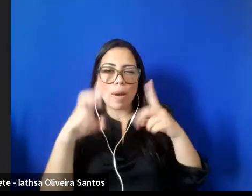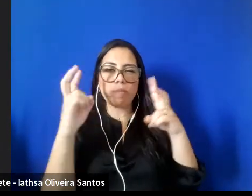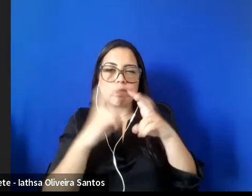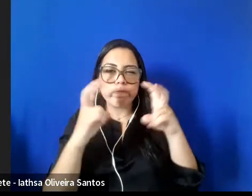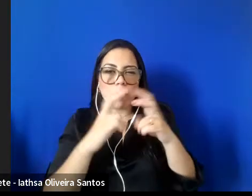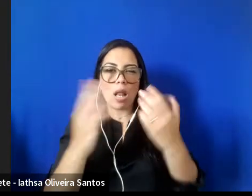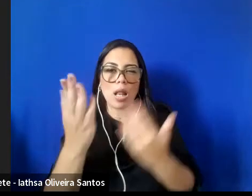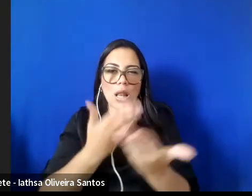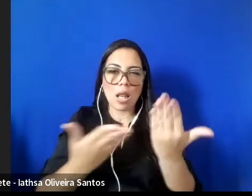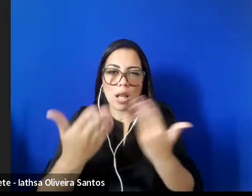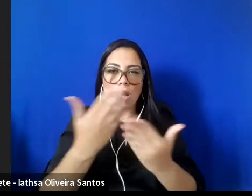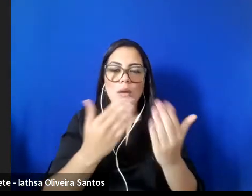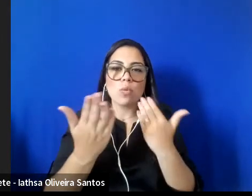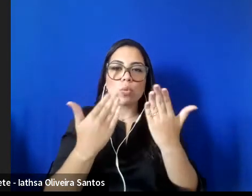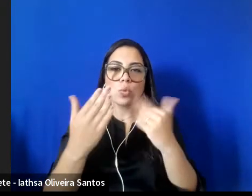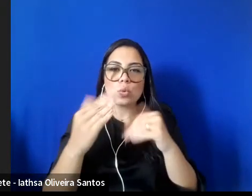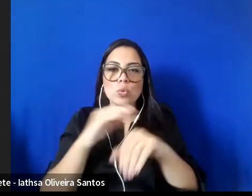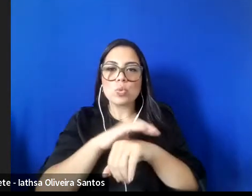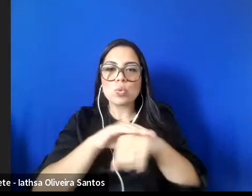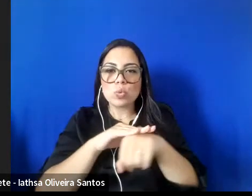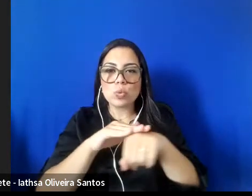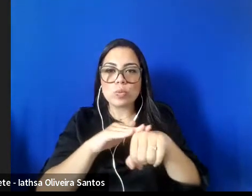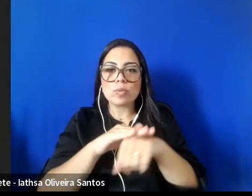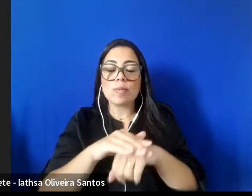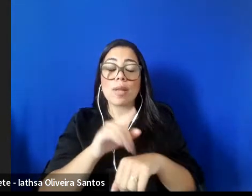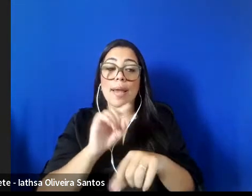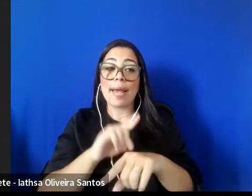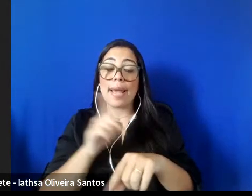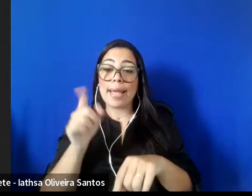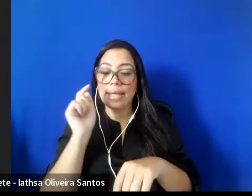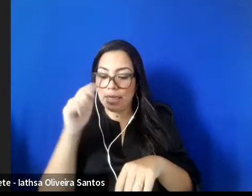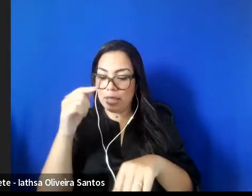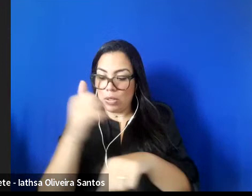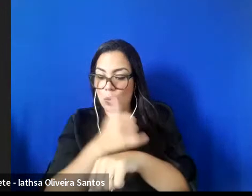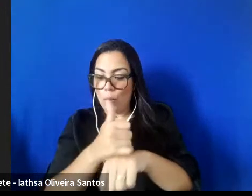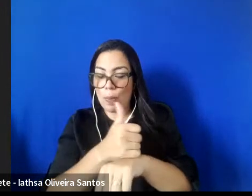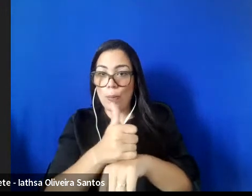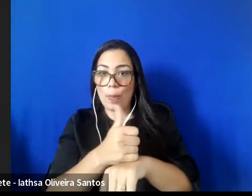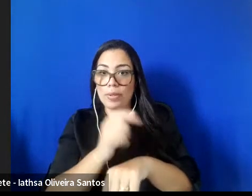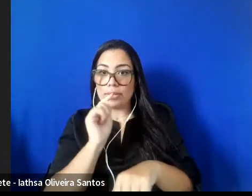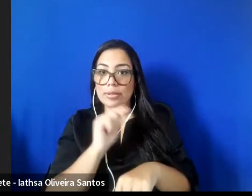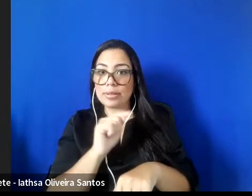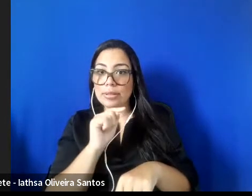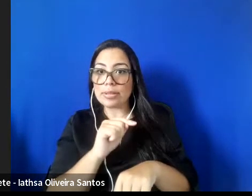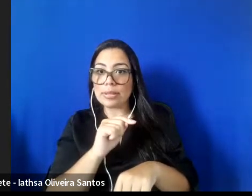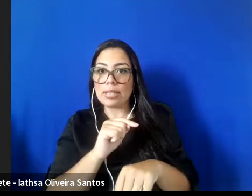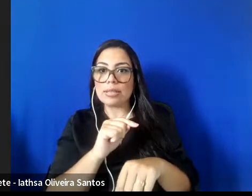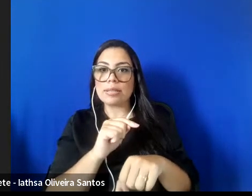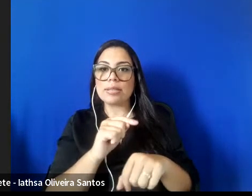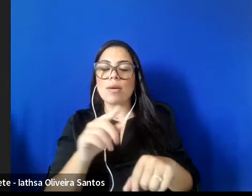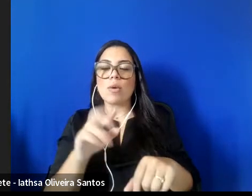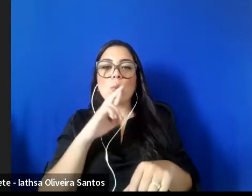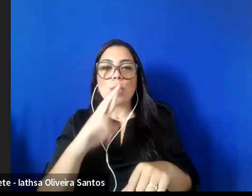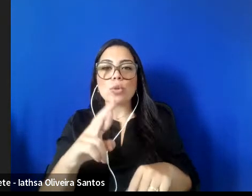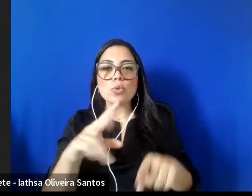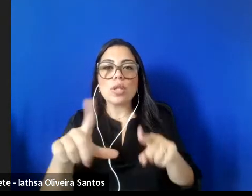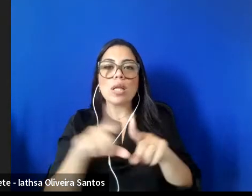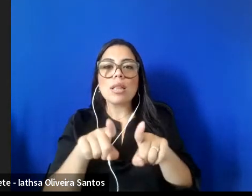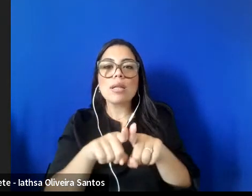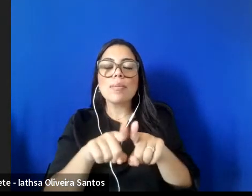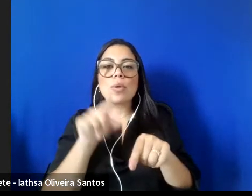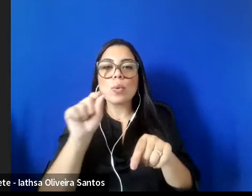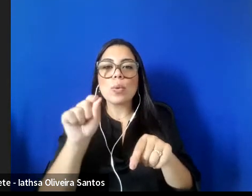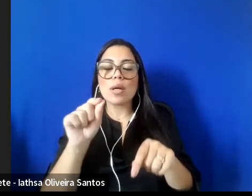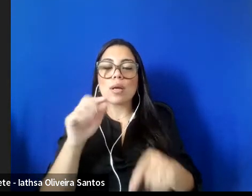e da conciliação. E aí a gente, com base nessa segunda fase, e aí com esses resultados, a gente consegue, e